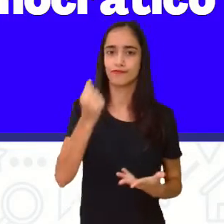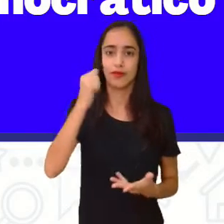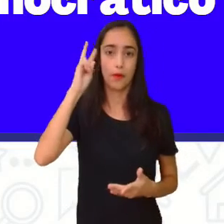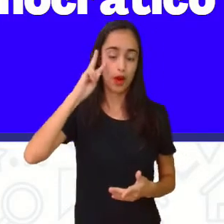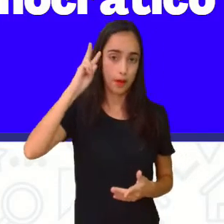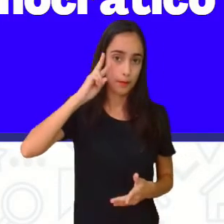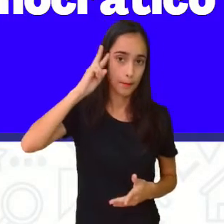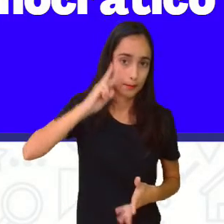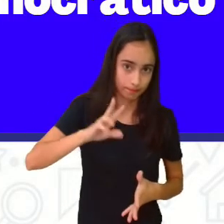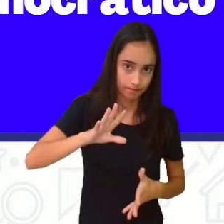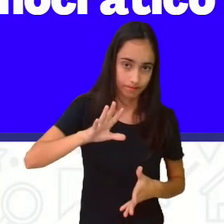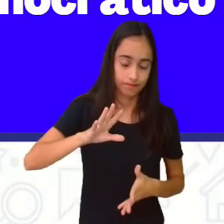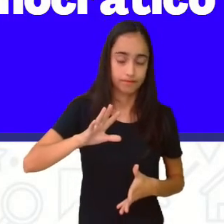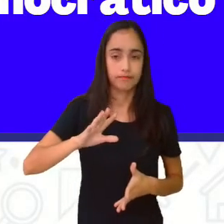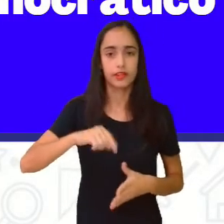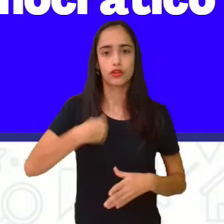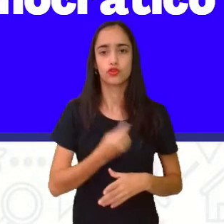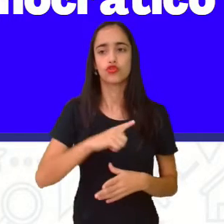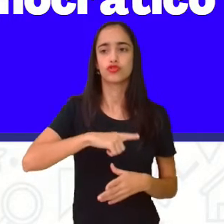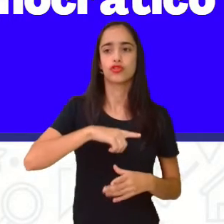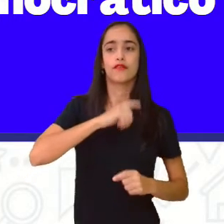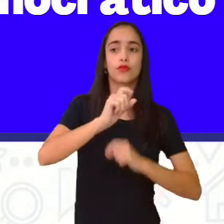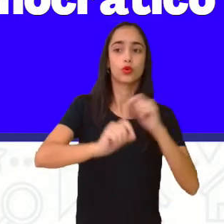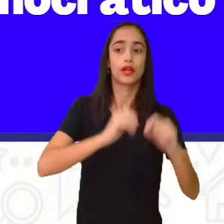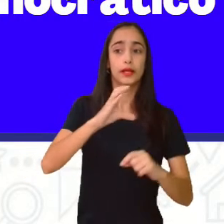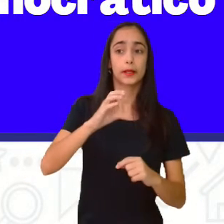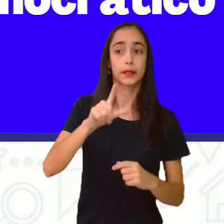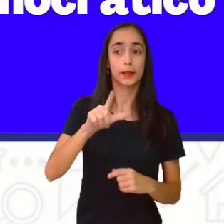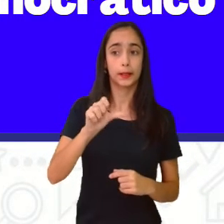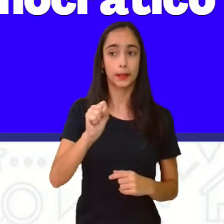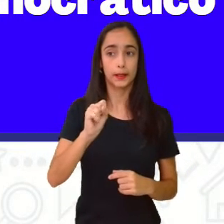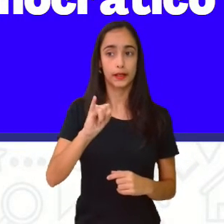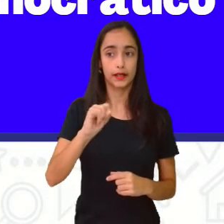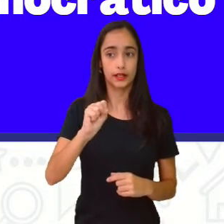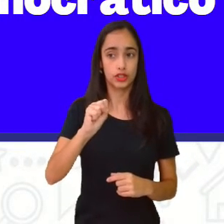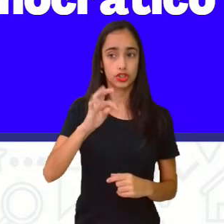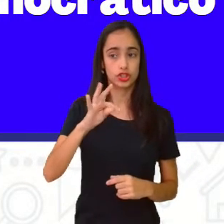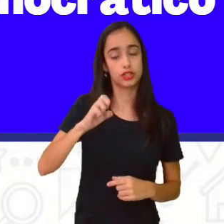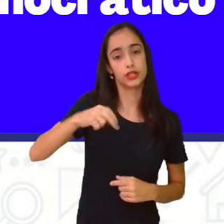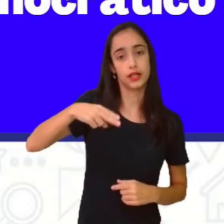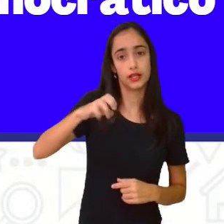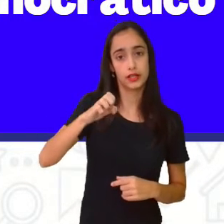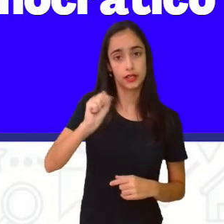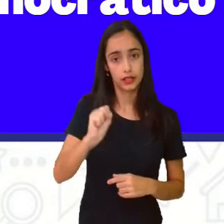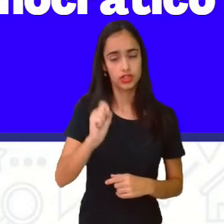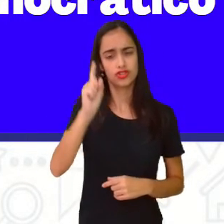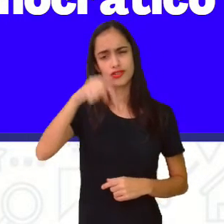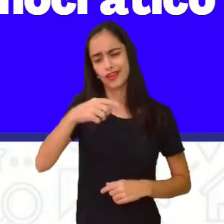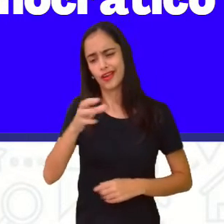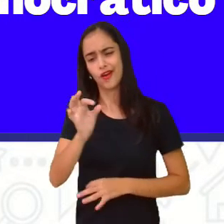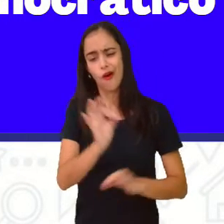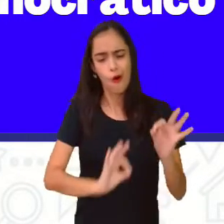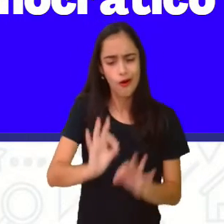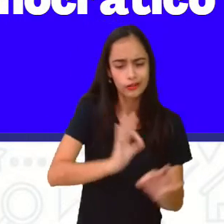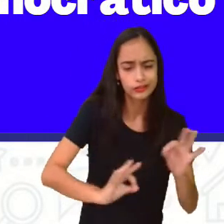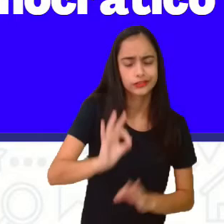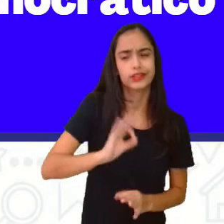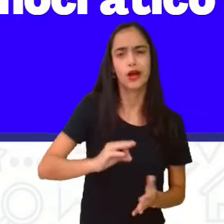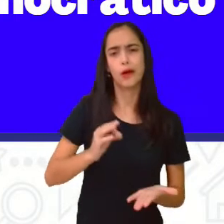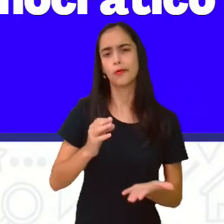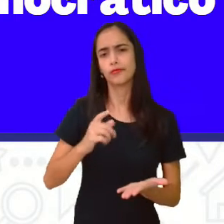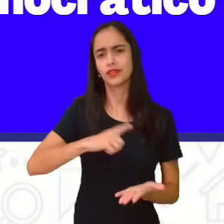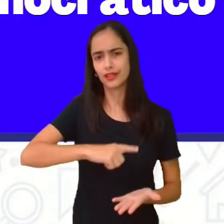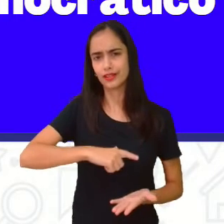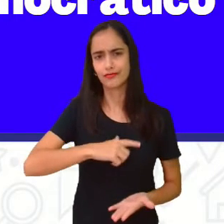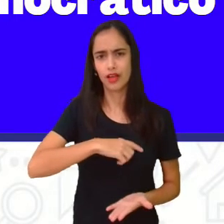aí o Clístenes, né, que foi um dos reformadores, né, que atuou durante esse período